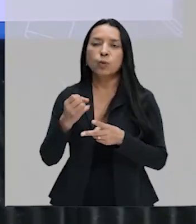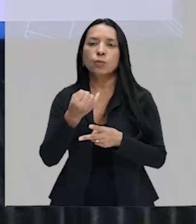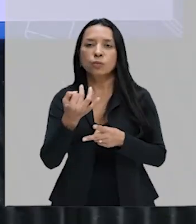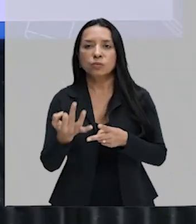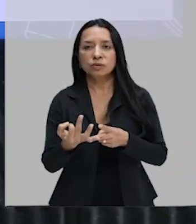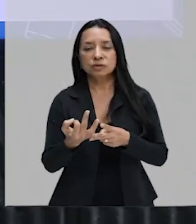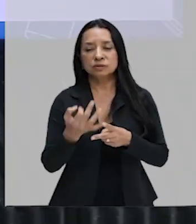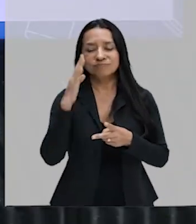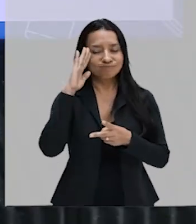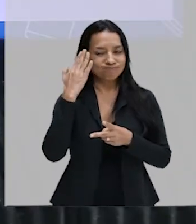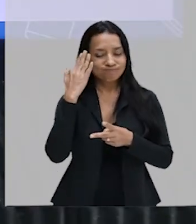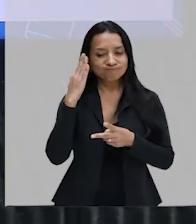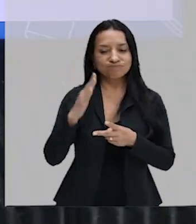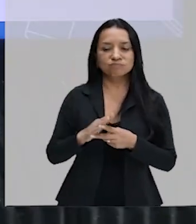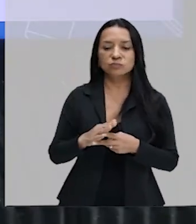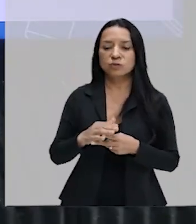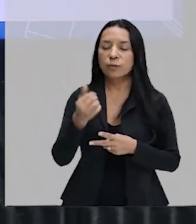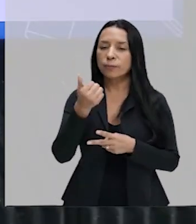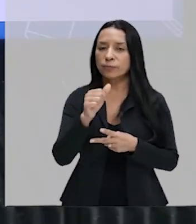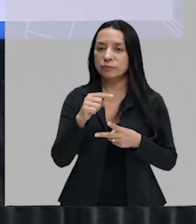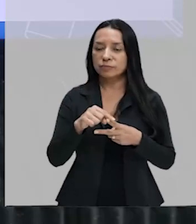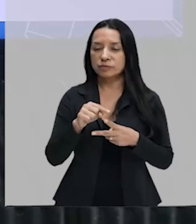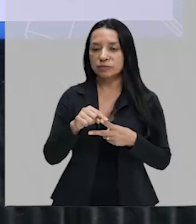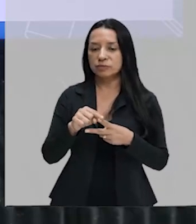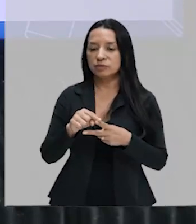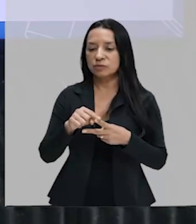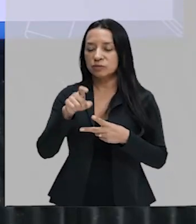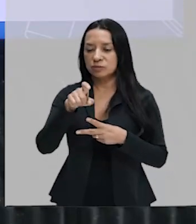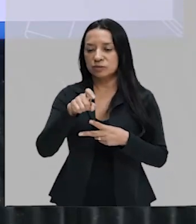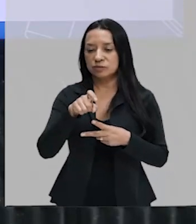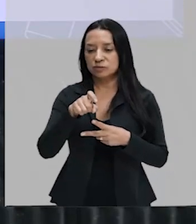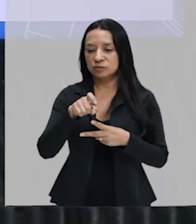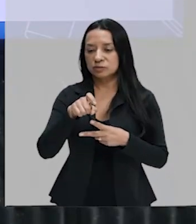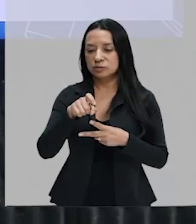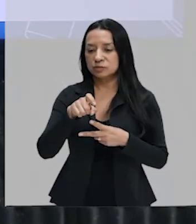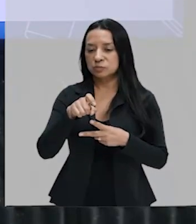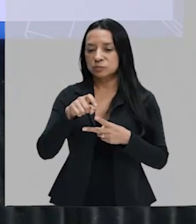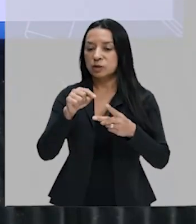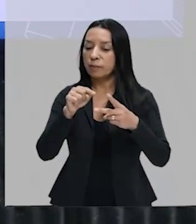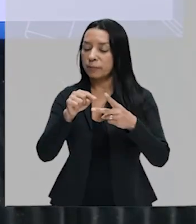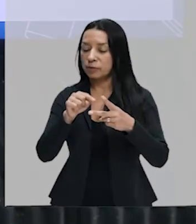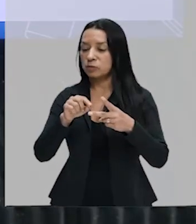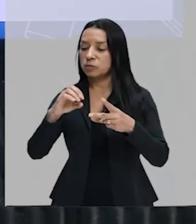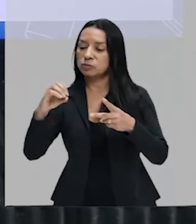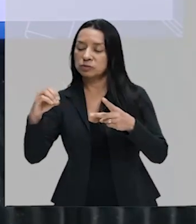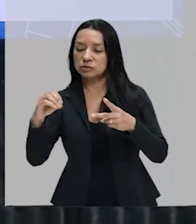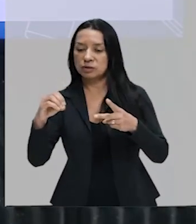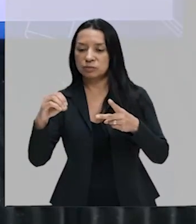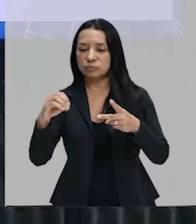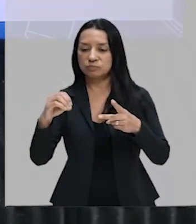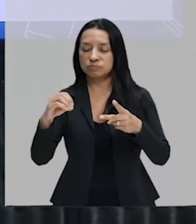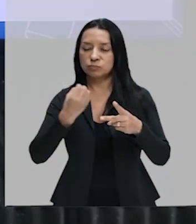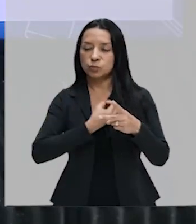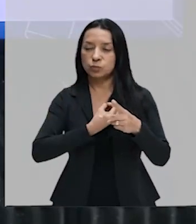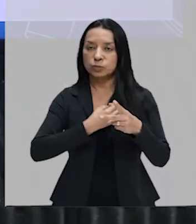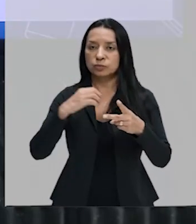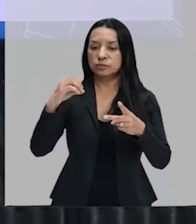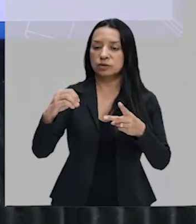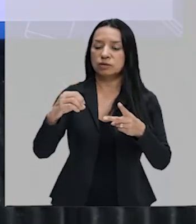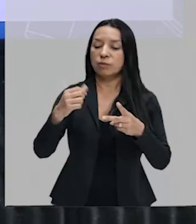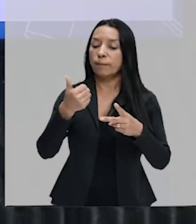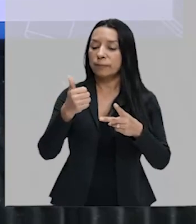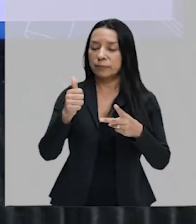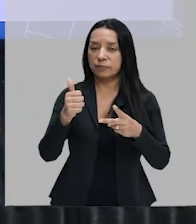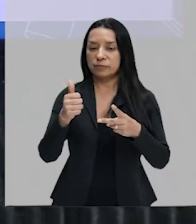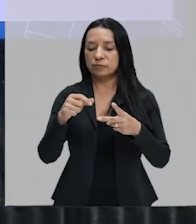condições, Renata? Eu não estou entendendo. Ó, a primeira condição, x é menor do que zero. Então, existe um número menor do que zero. Pronto, primeira condição.